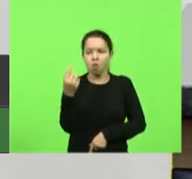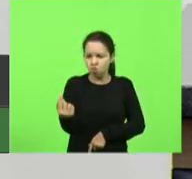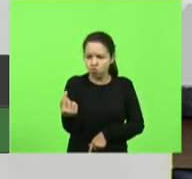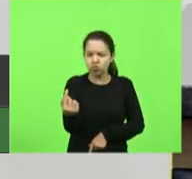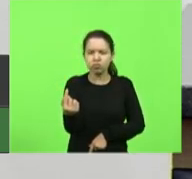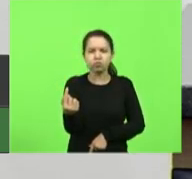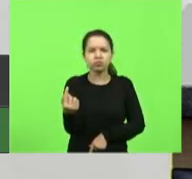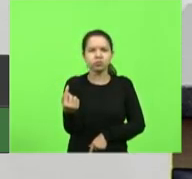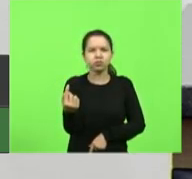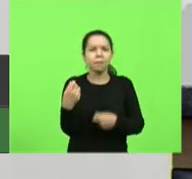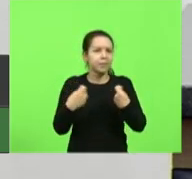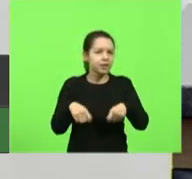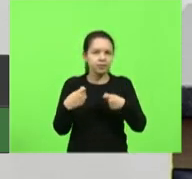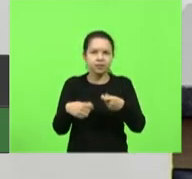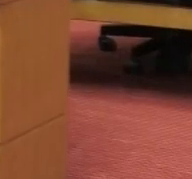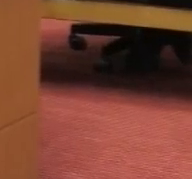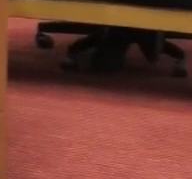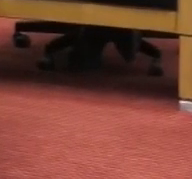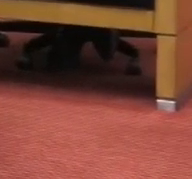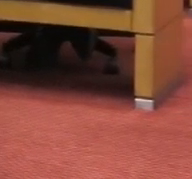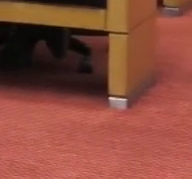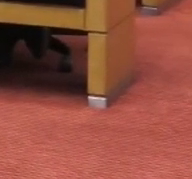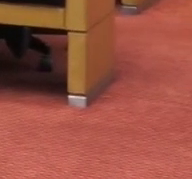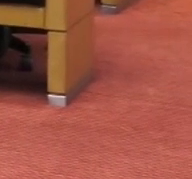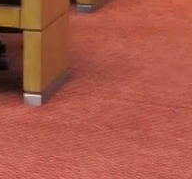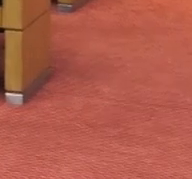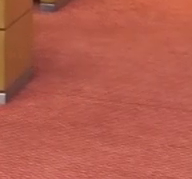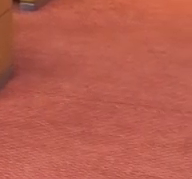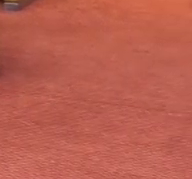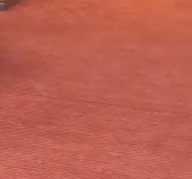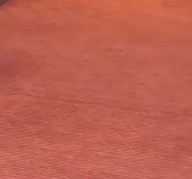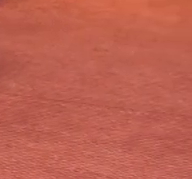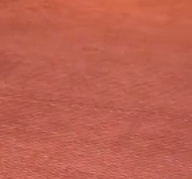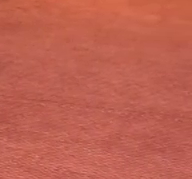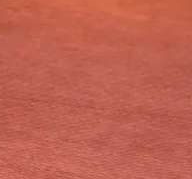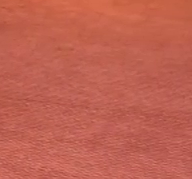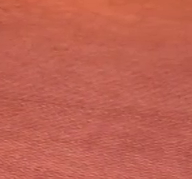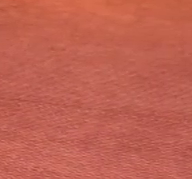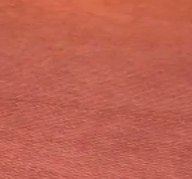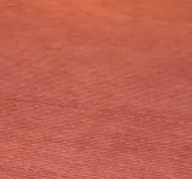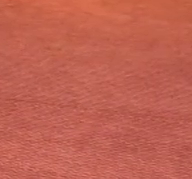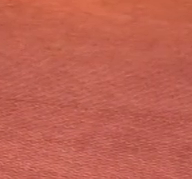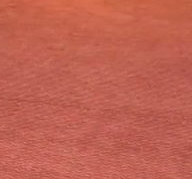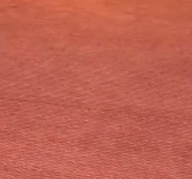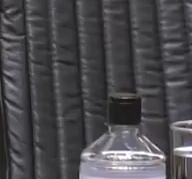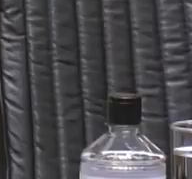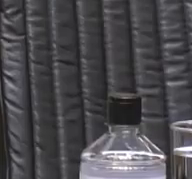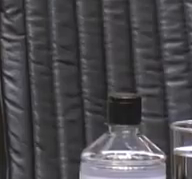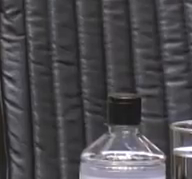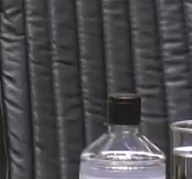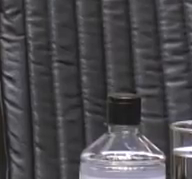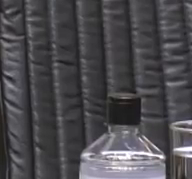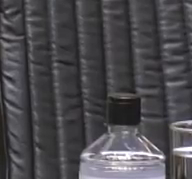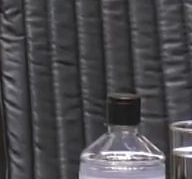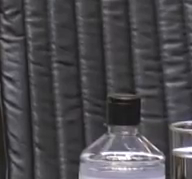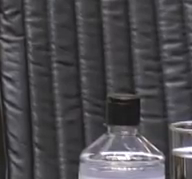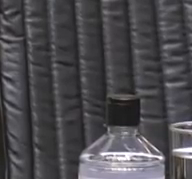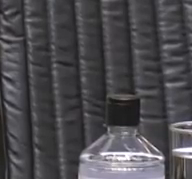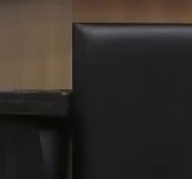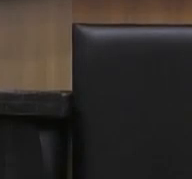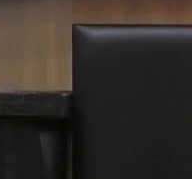de obter recursos. Para que a população e as novas gerações tenham acesso ao conhecimento dos cargos públicos